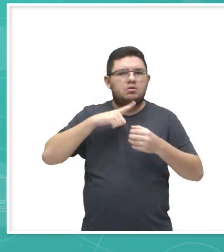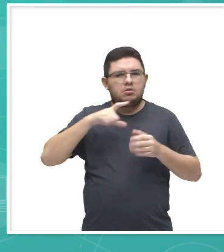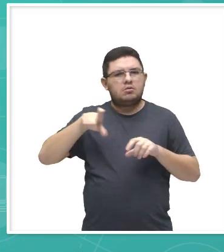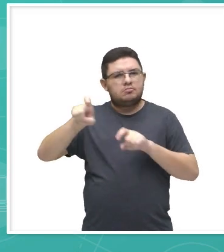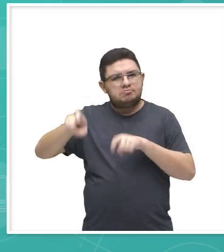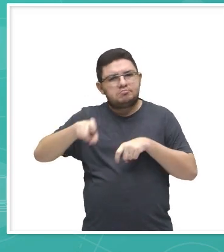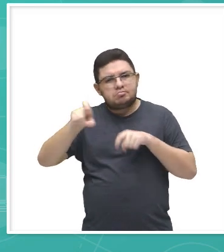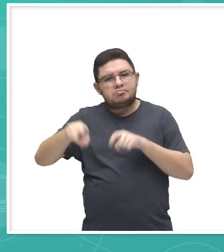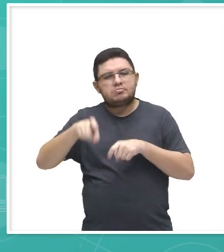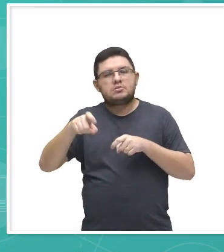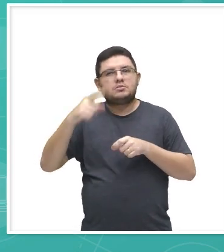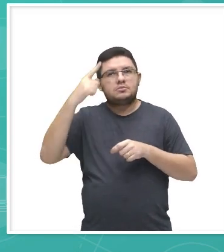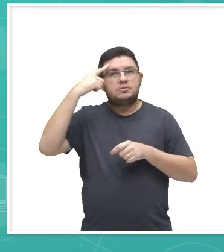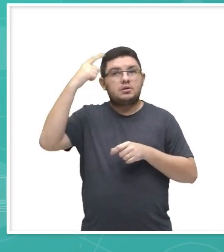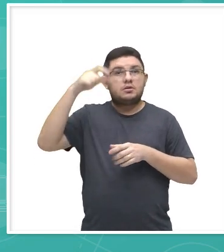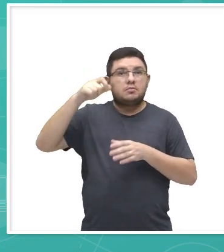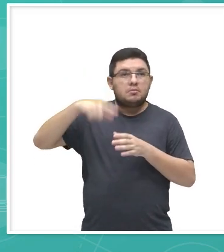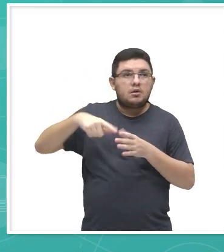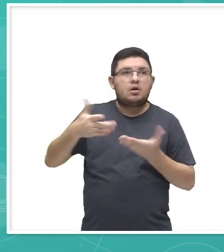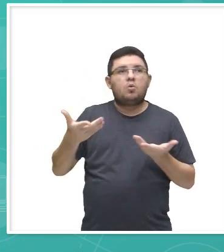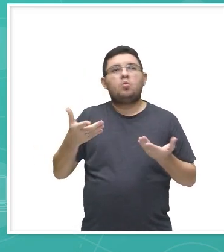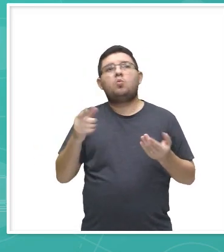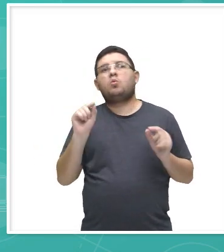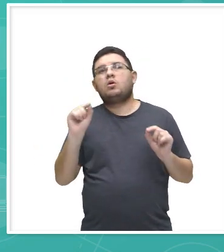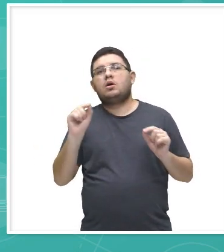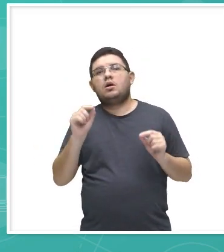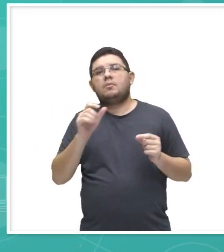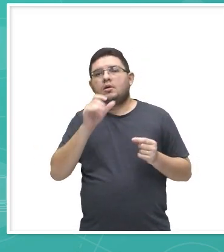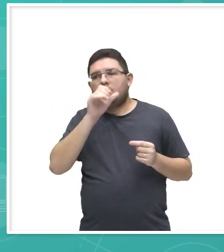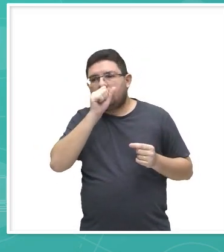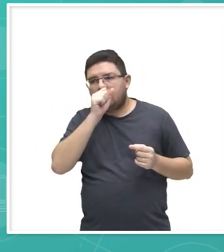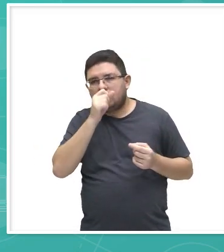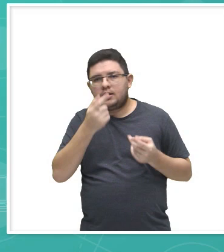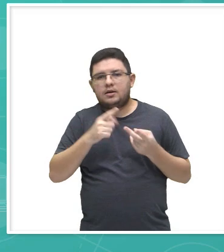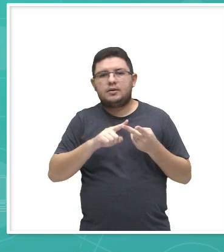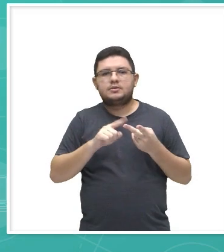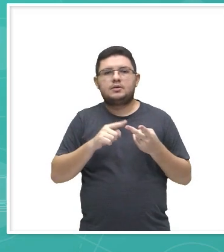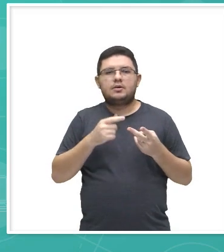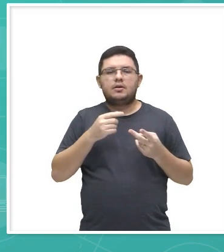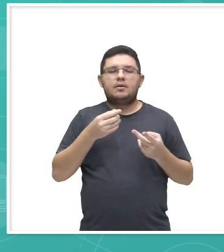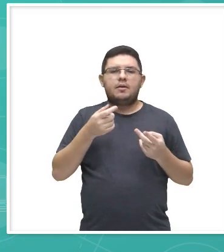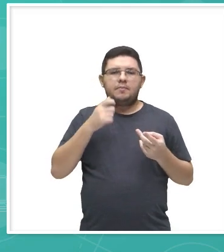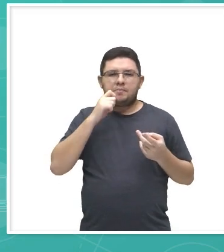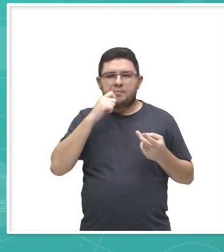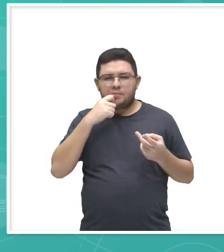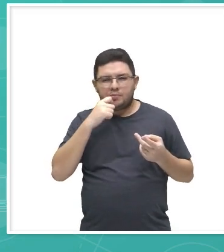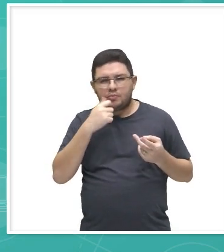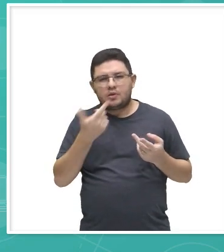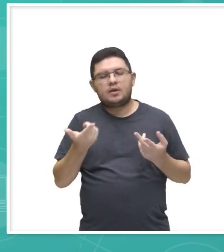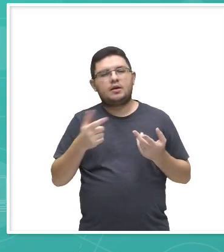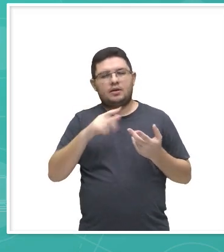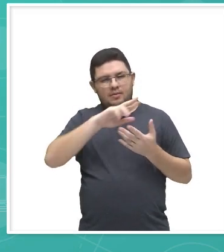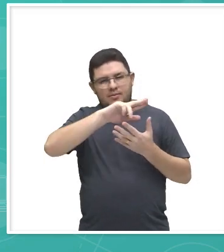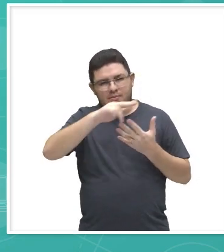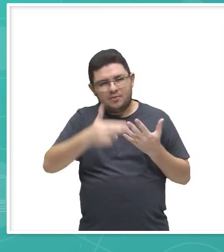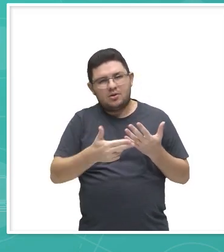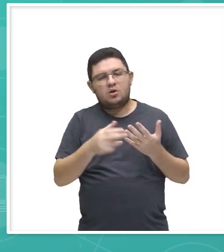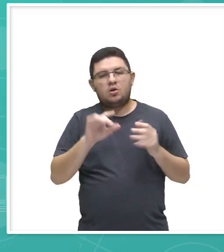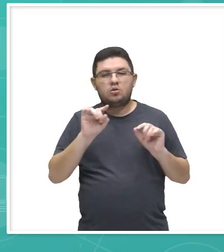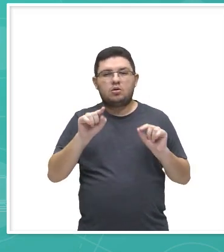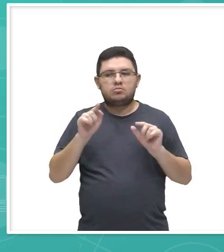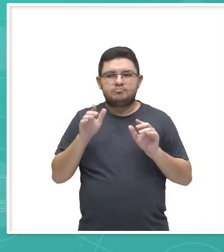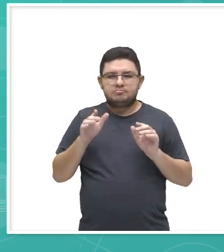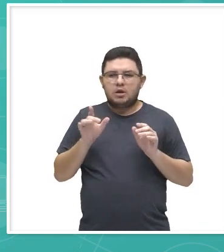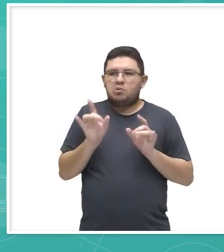geralmente você planta ali laranja, planta limão, e você não está comercializando, então você está praticando agricultura